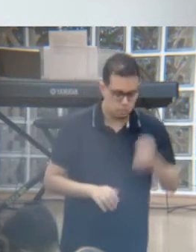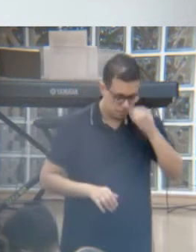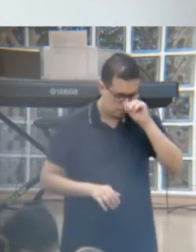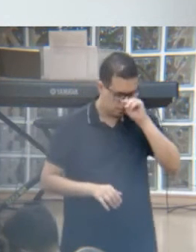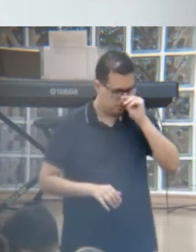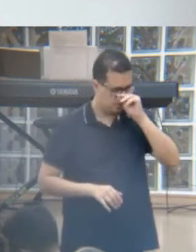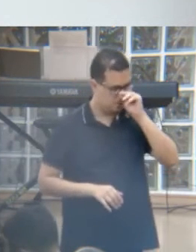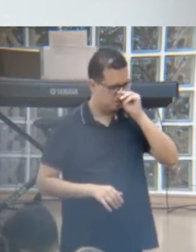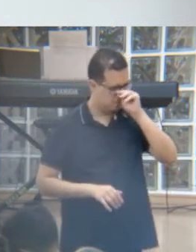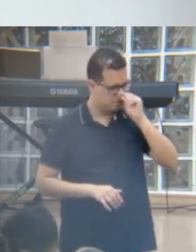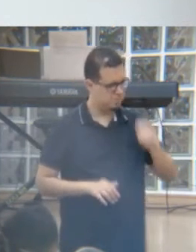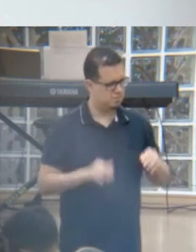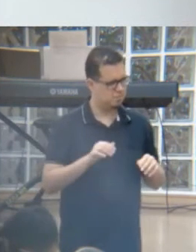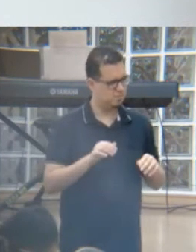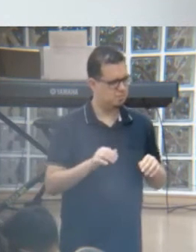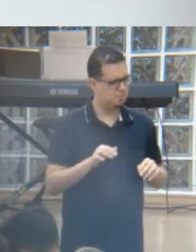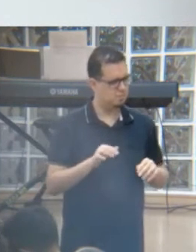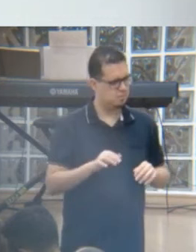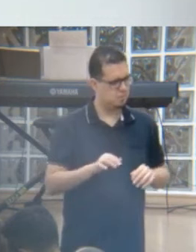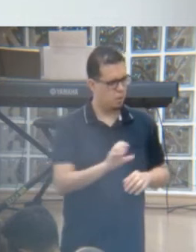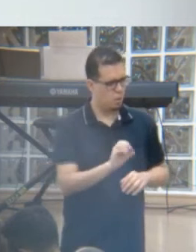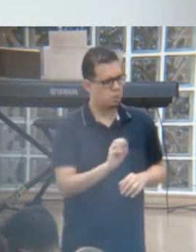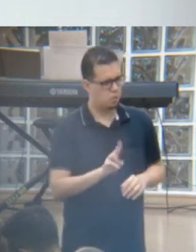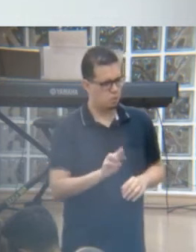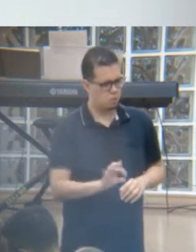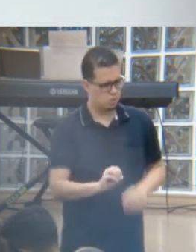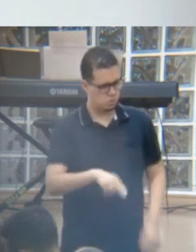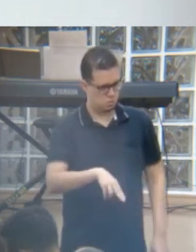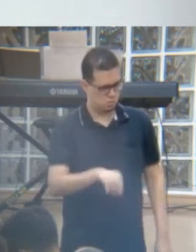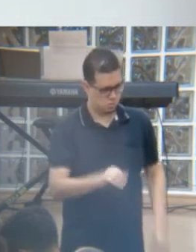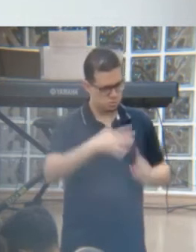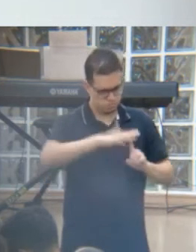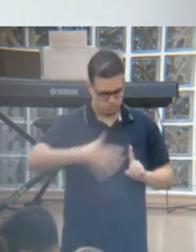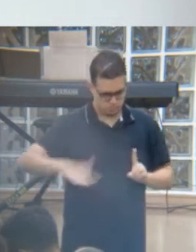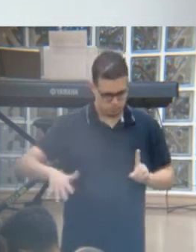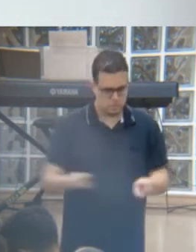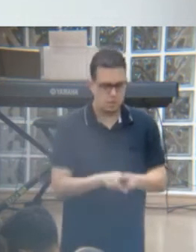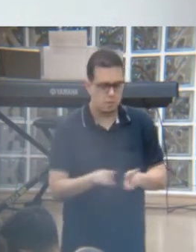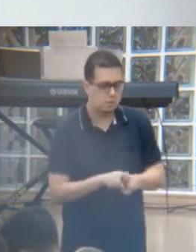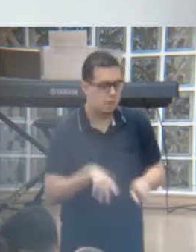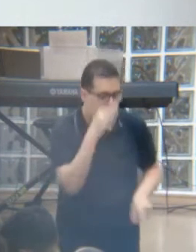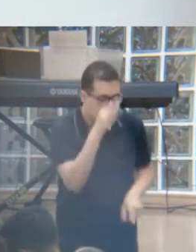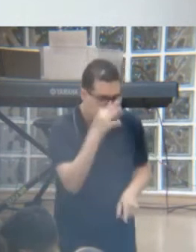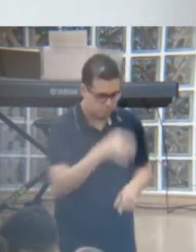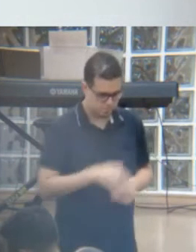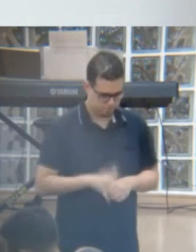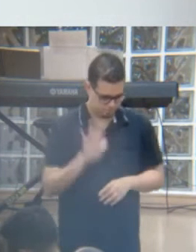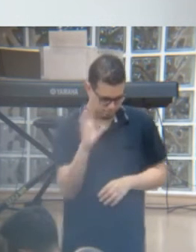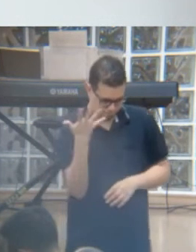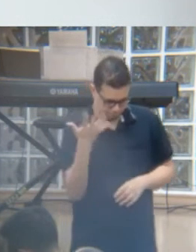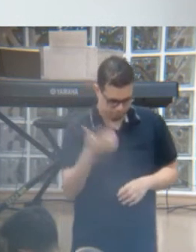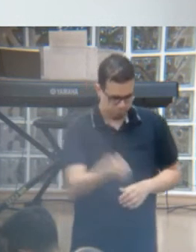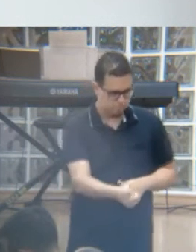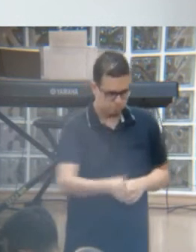lê depois mais detalhadamente. Cabe ao Senhor abençoar o povo, porque ao derramar chuva,